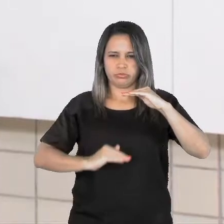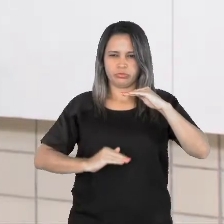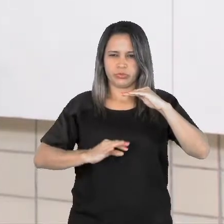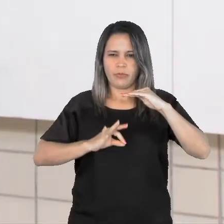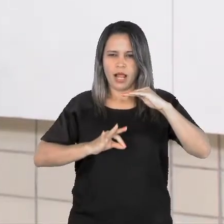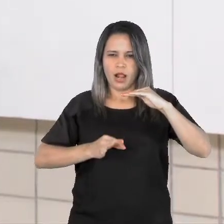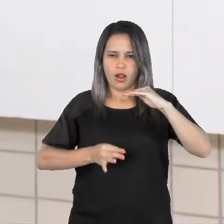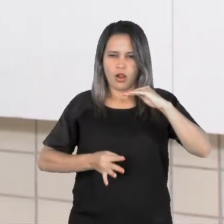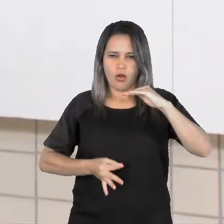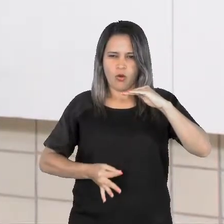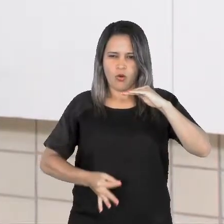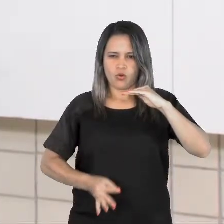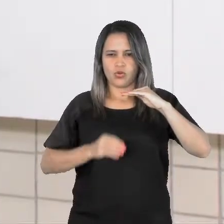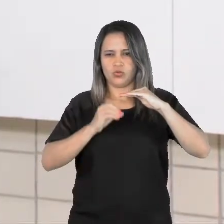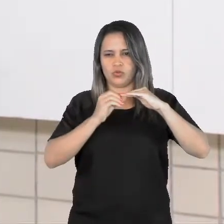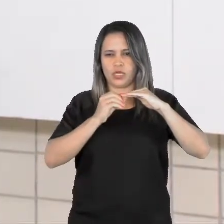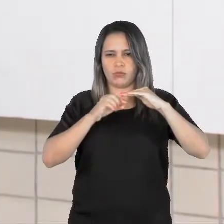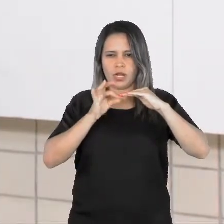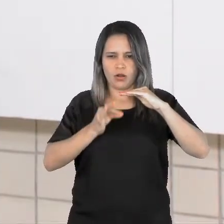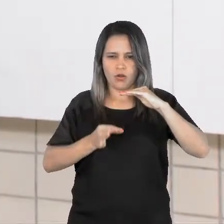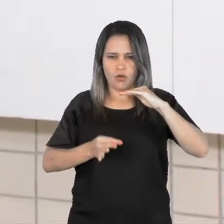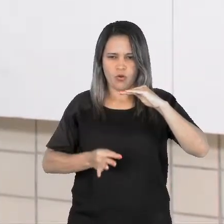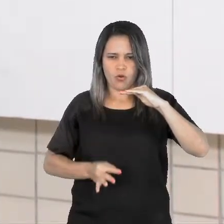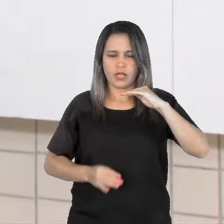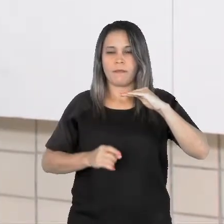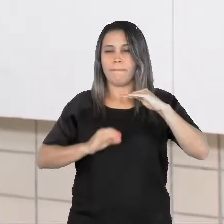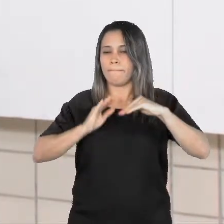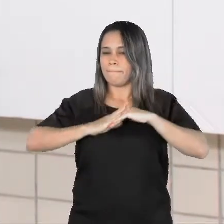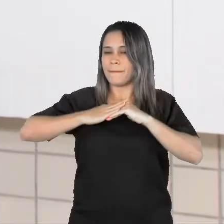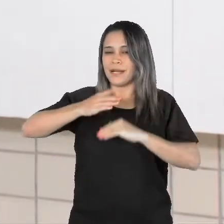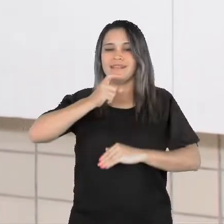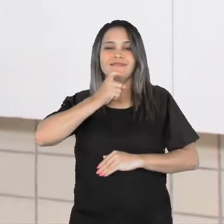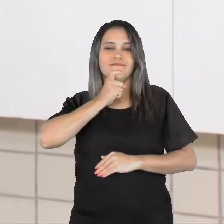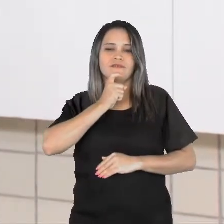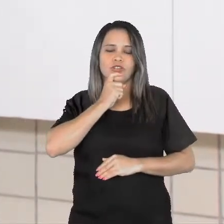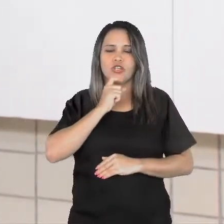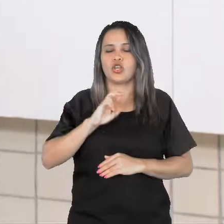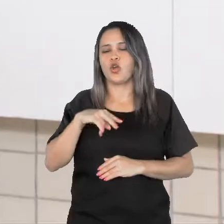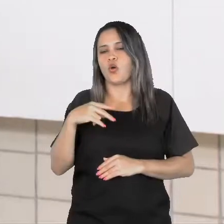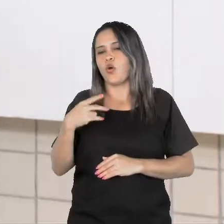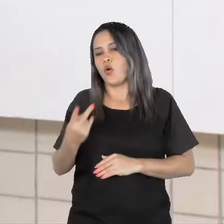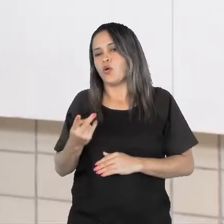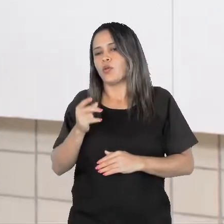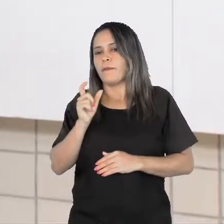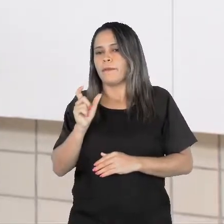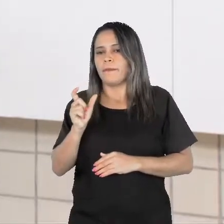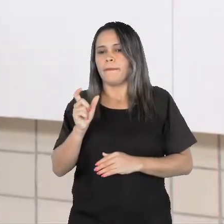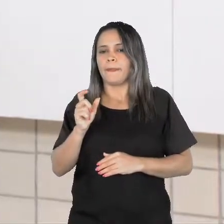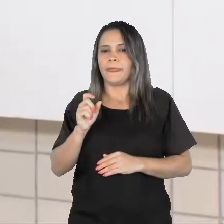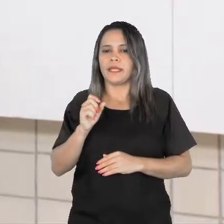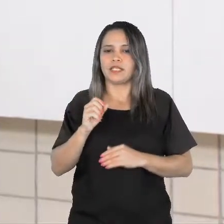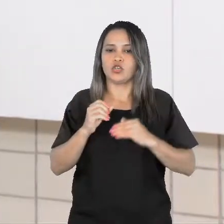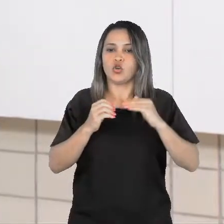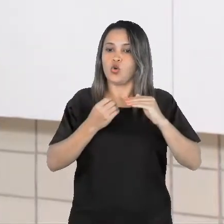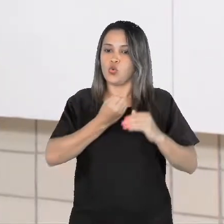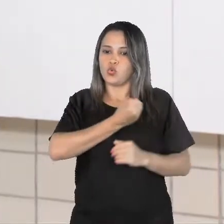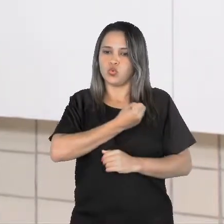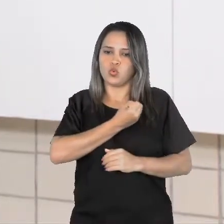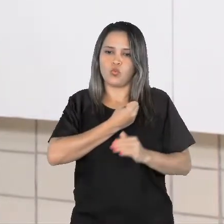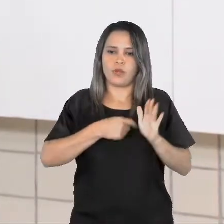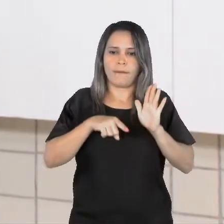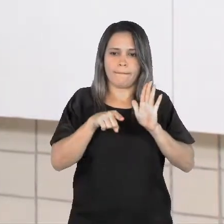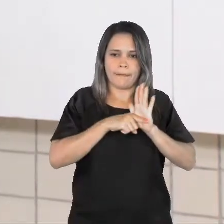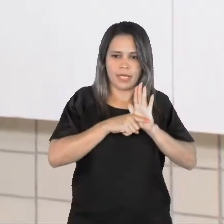longe do 0, mais frio ainda. Em outras palavras, quando o númerozinho é menos,